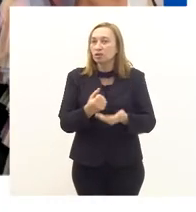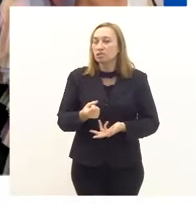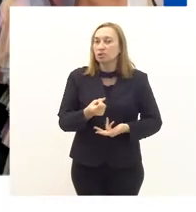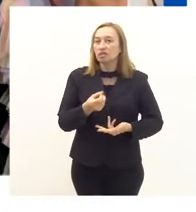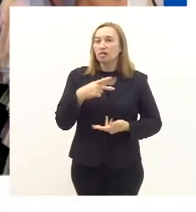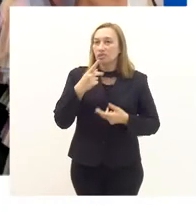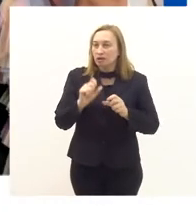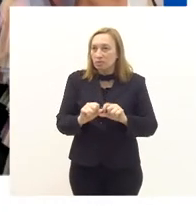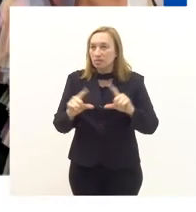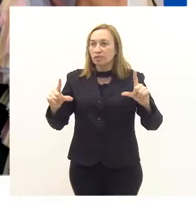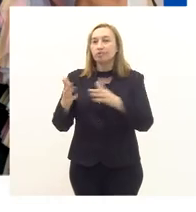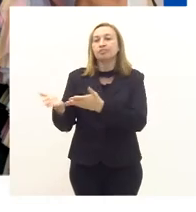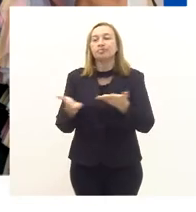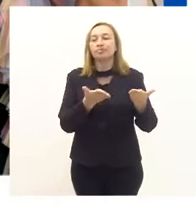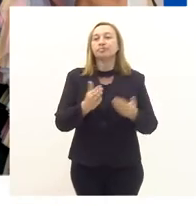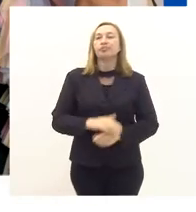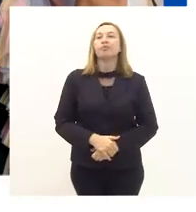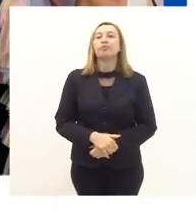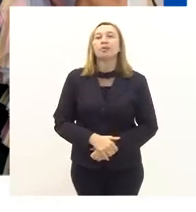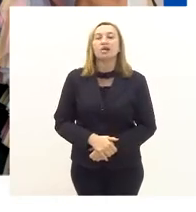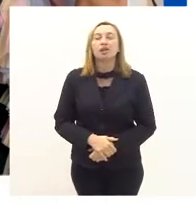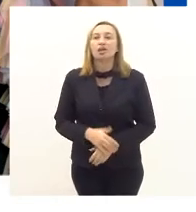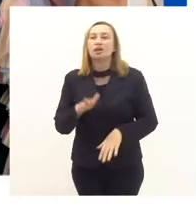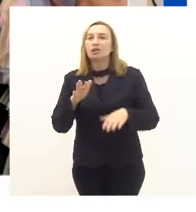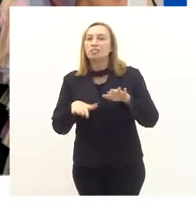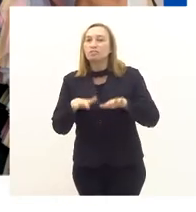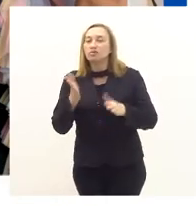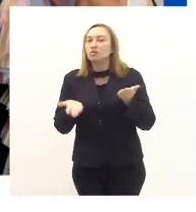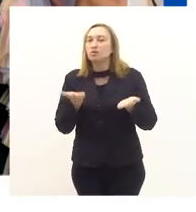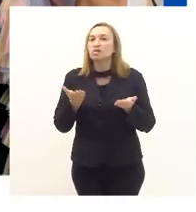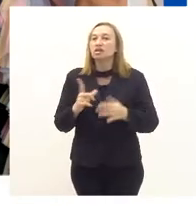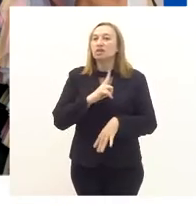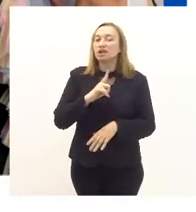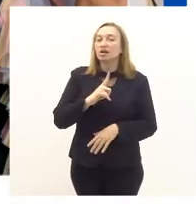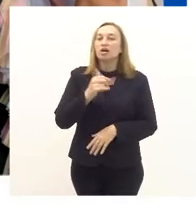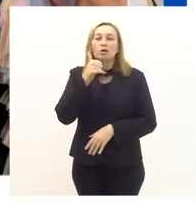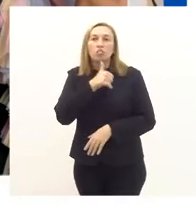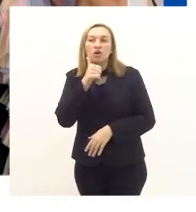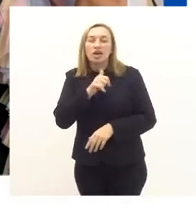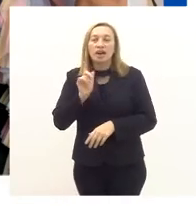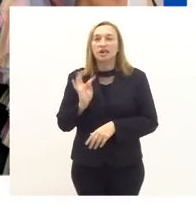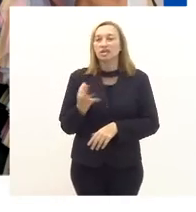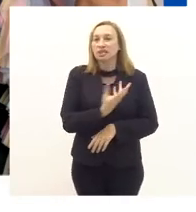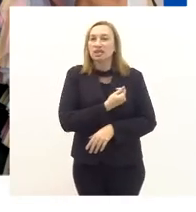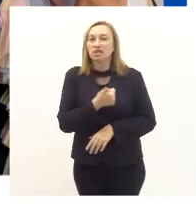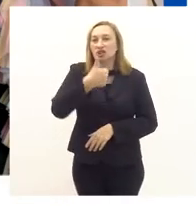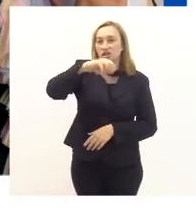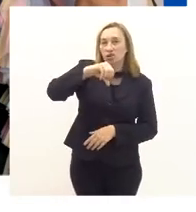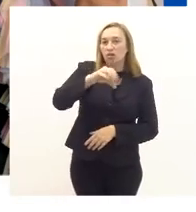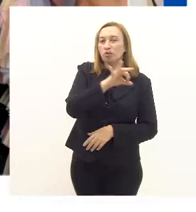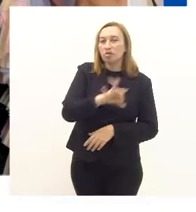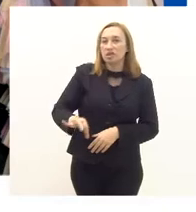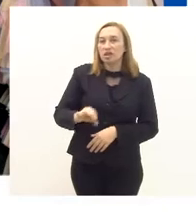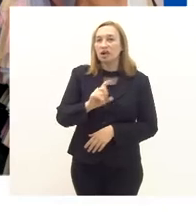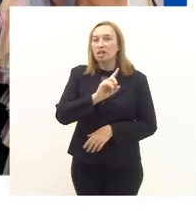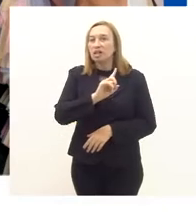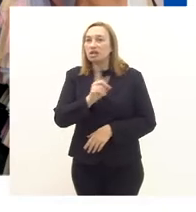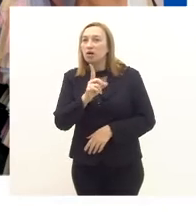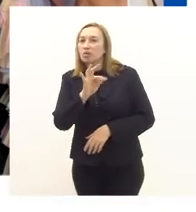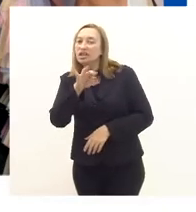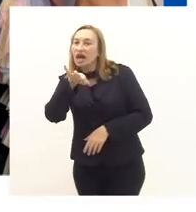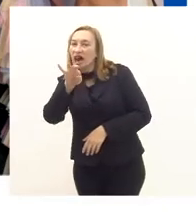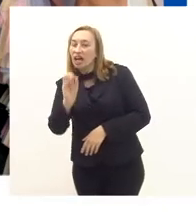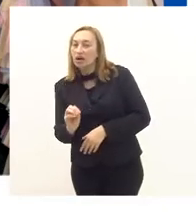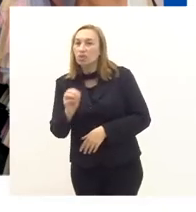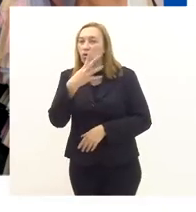favor. Bom, ali é o balanço que a gente tem. Então, assim, mulheres trans, 19%, não binário,